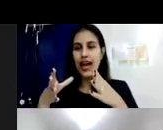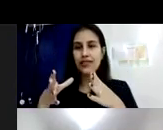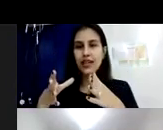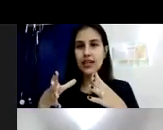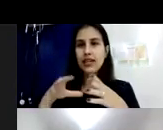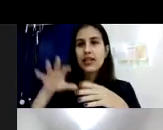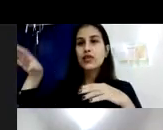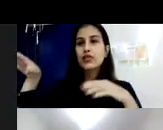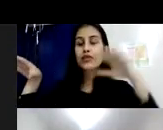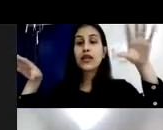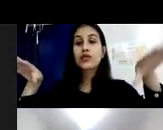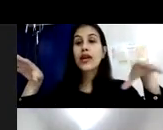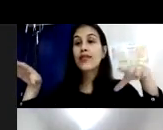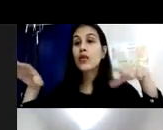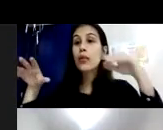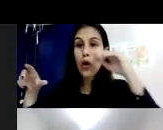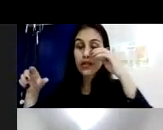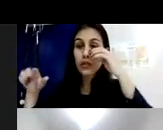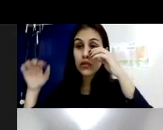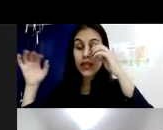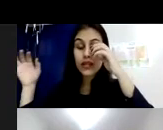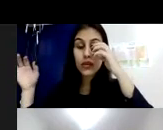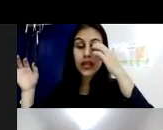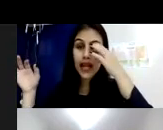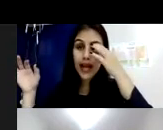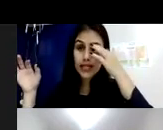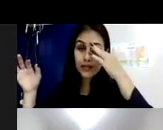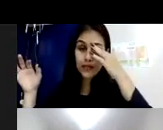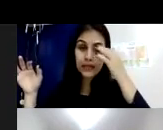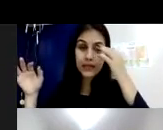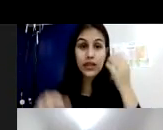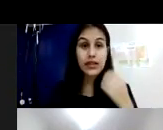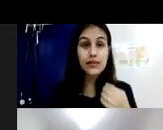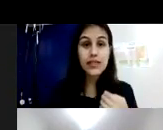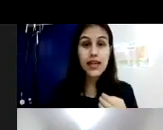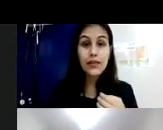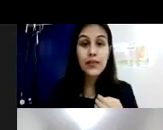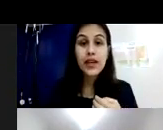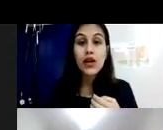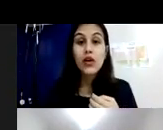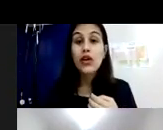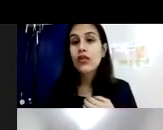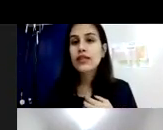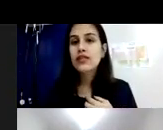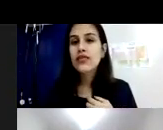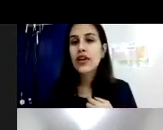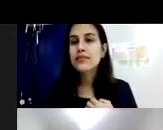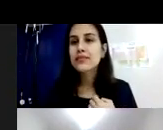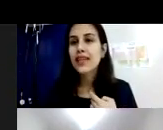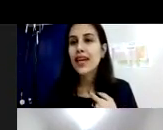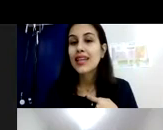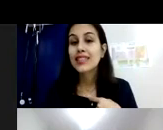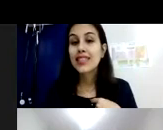idoso ficava ali e os filhos moravam próximos, mas em outra casa. Então, o que eles fizeram? Colocou